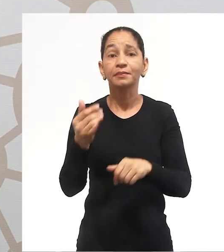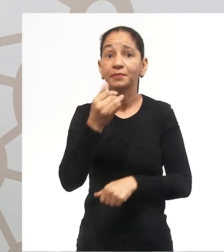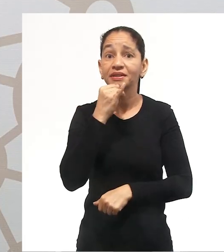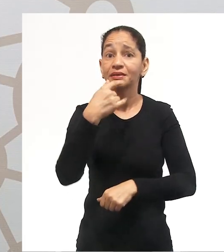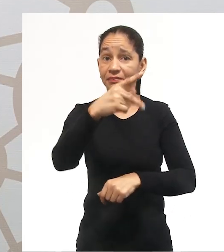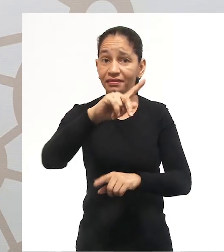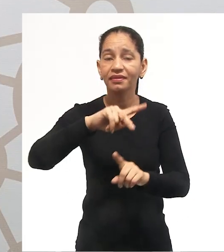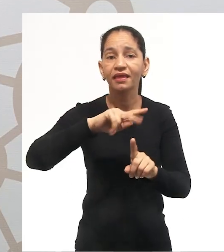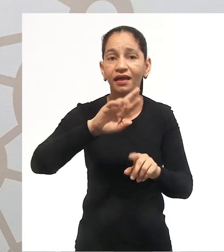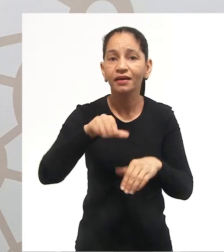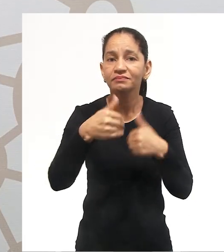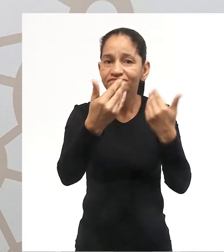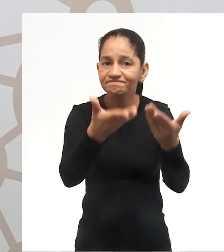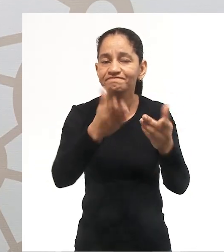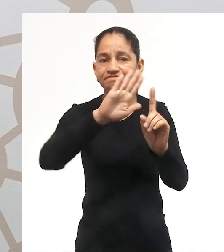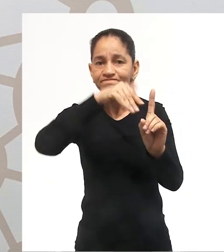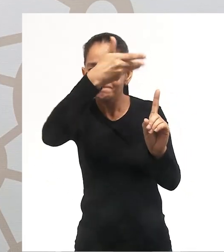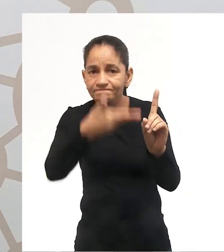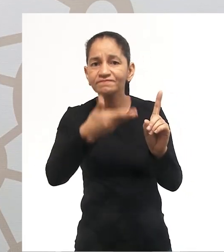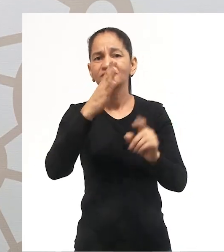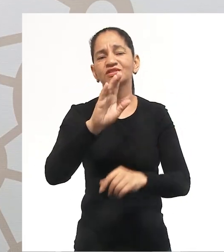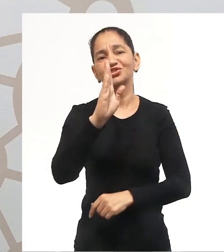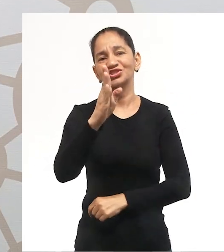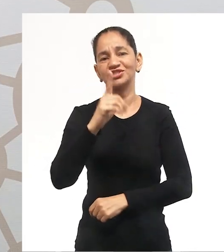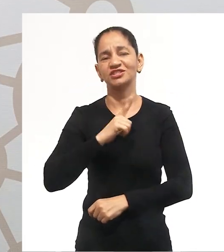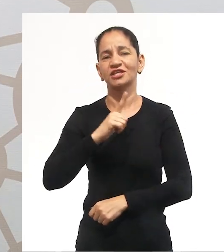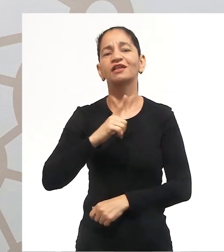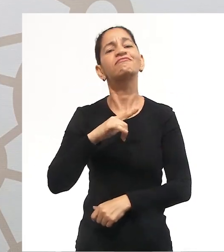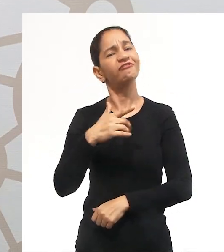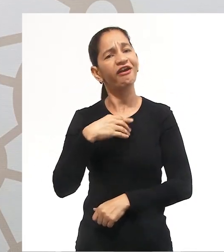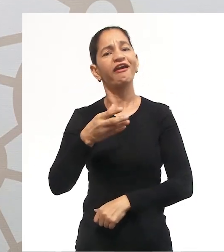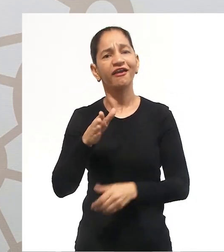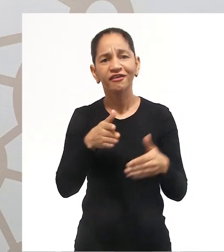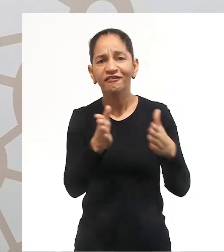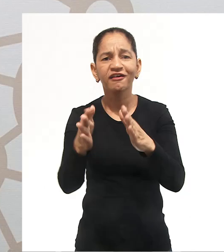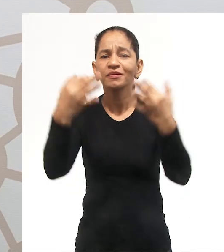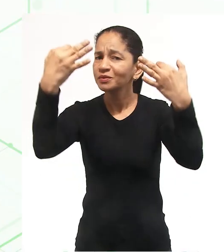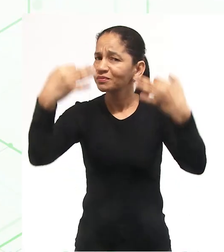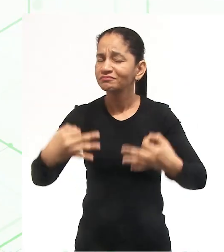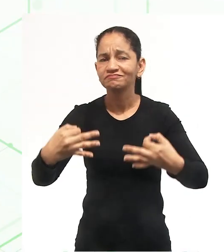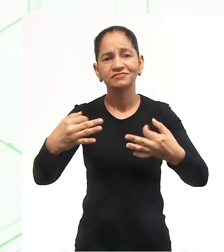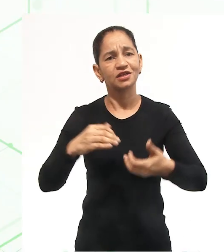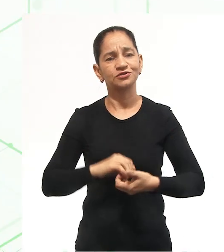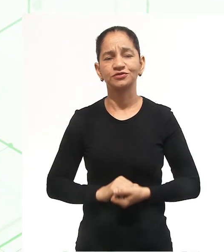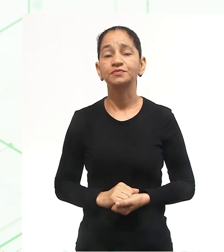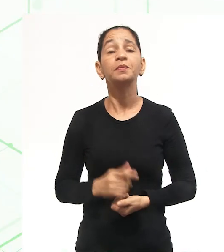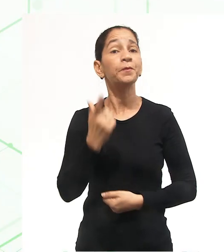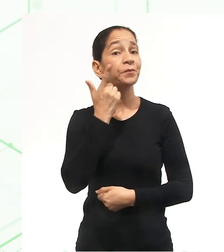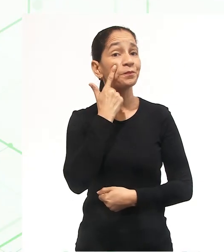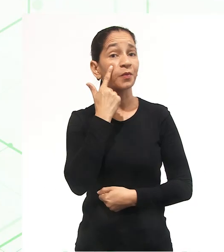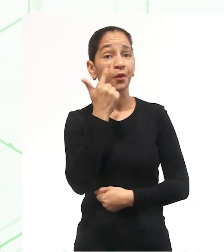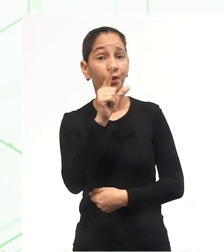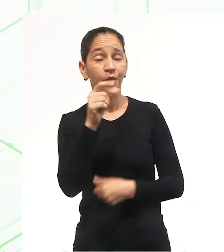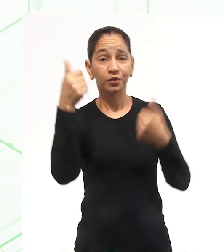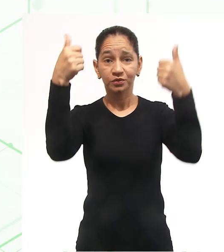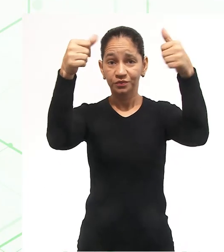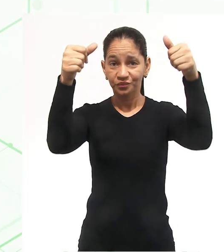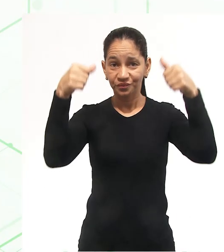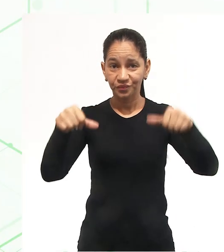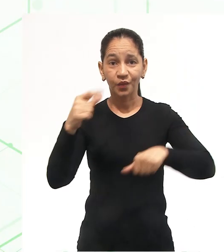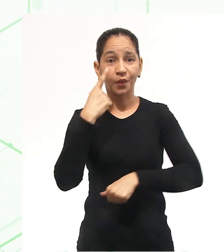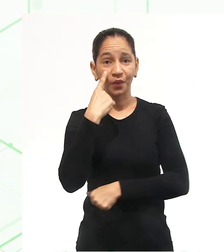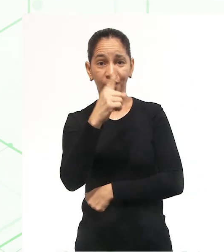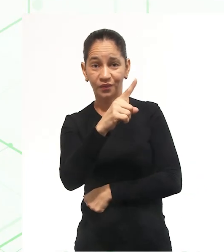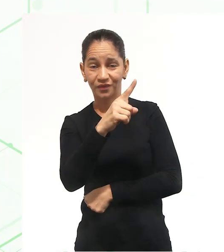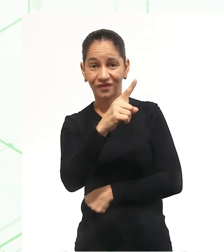para ele no que ele está fazendo em sala de aula, que já existe, ele está no caminho certo. Bom, aí no próximo post